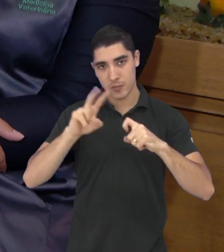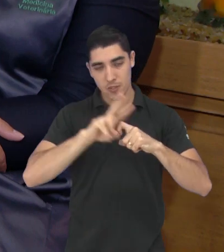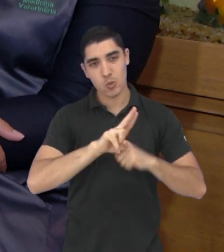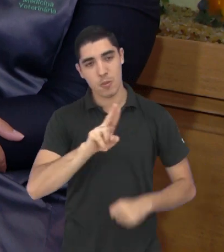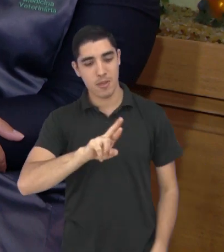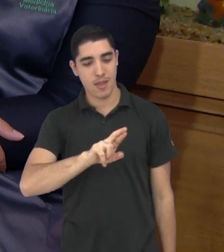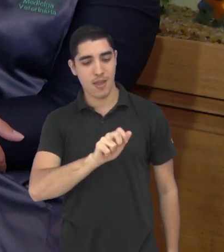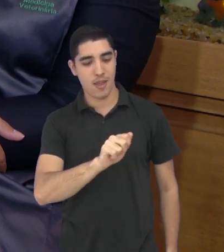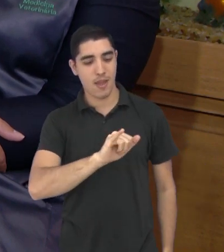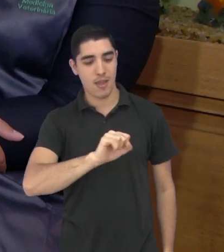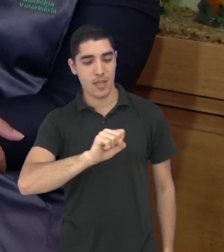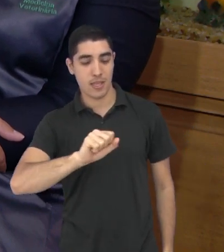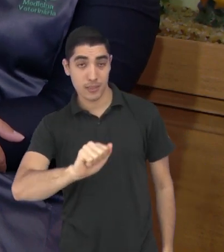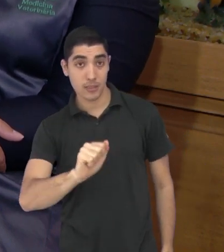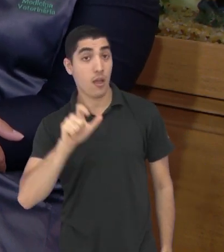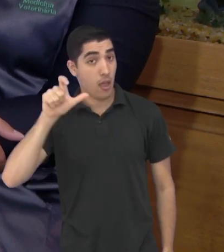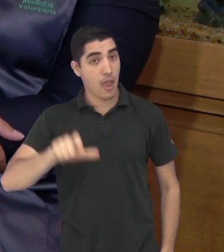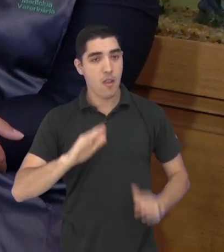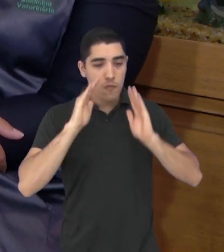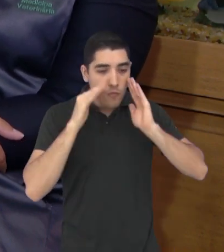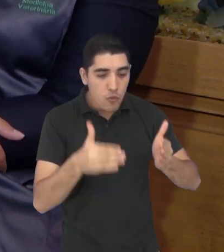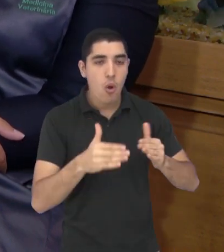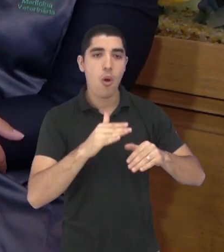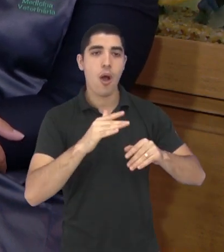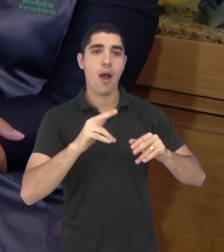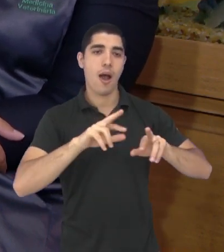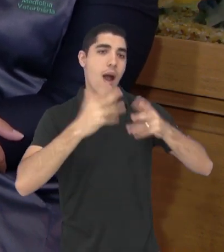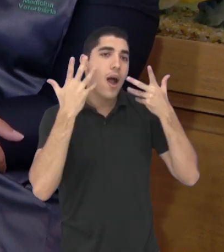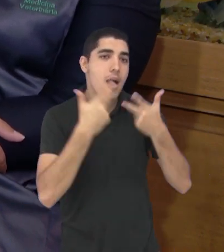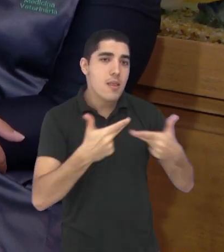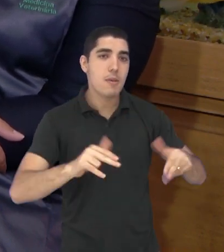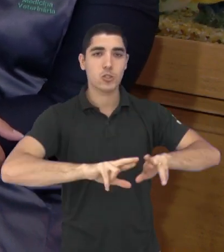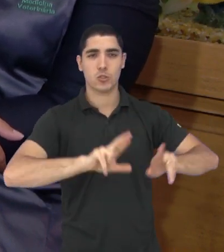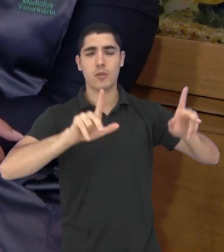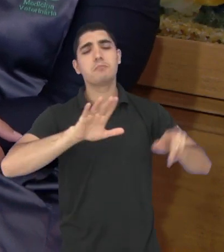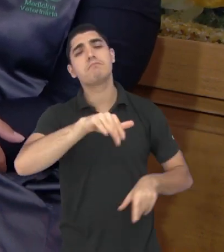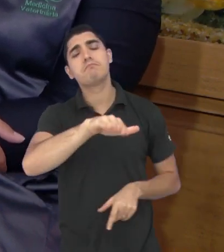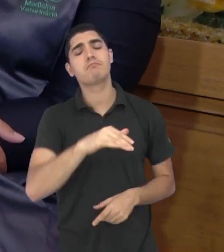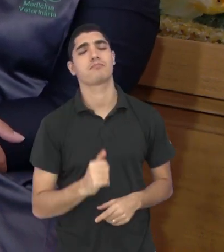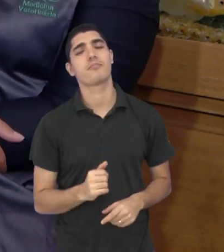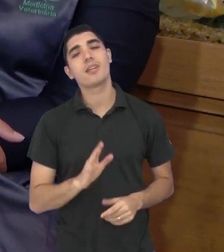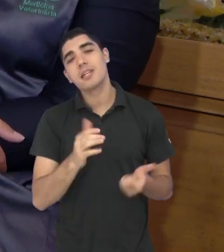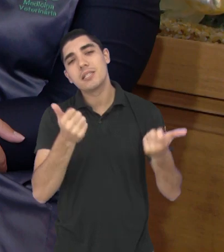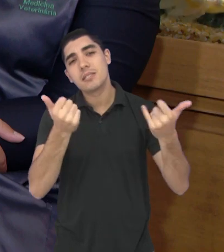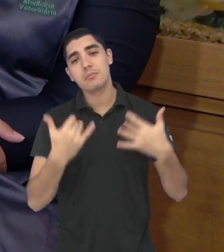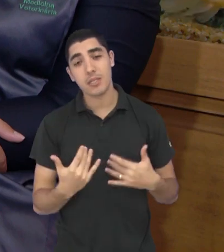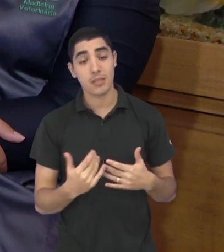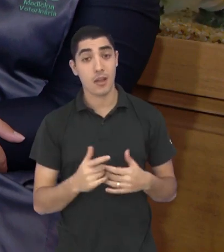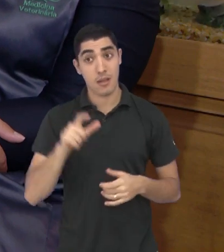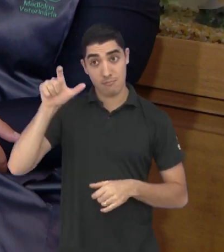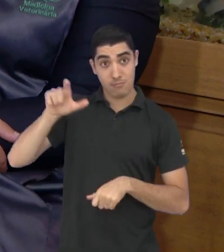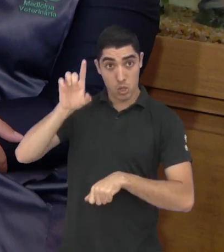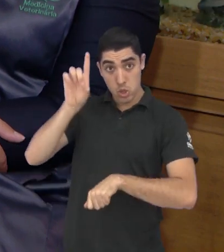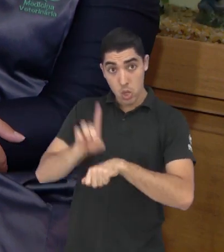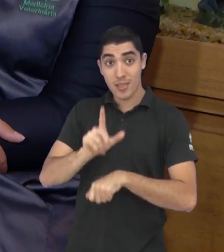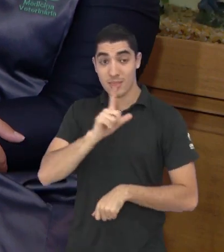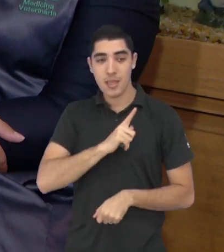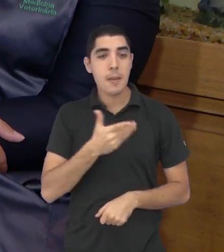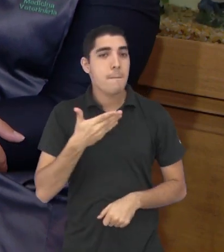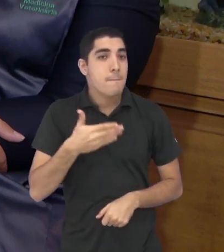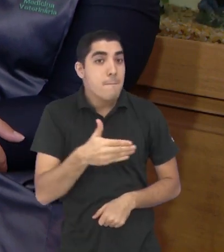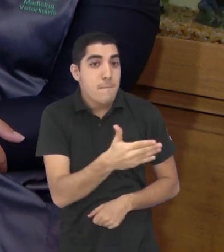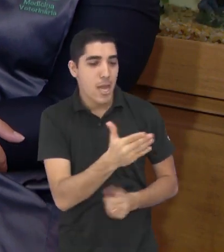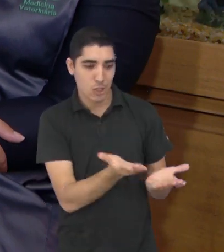médica veterinária, que é a doutora Raíssa, que é justamente especialista em animais silvestres. Doutora, vamos falar a verdade, tutor que tem ali os